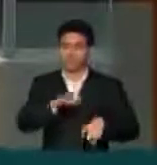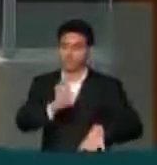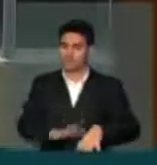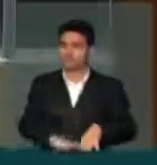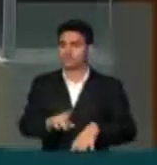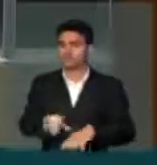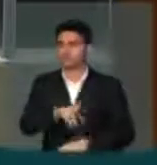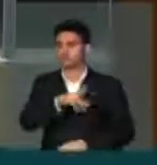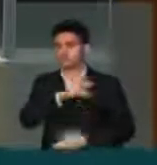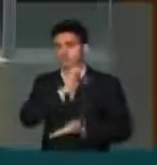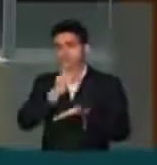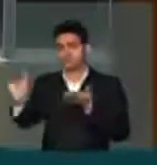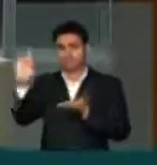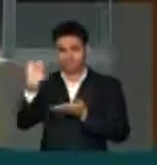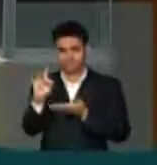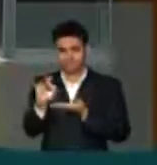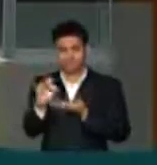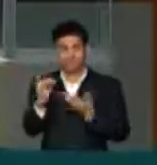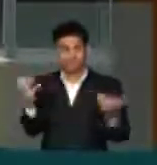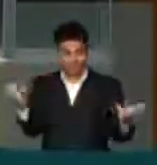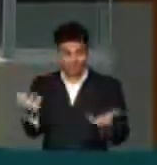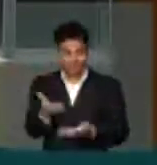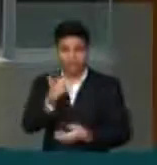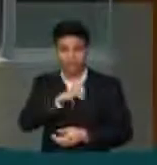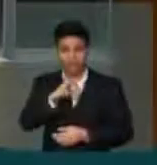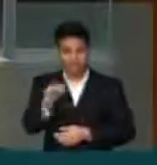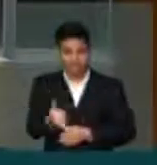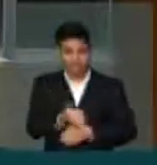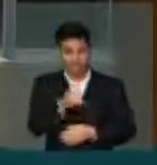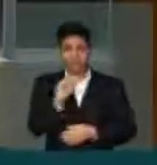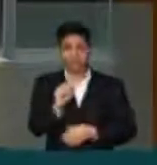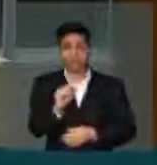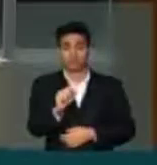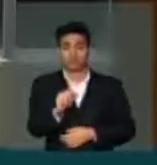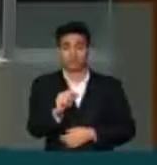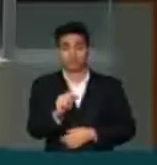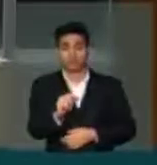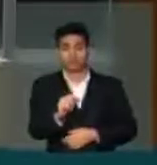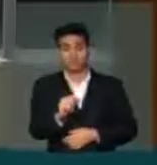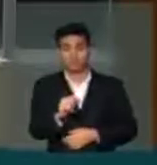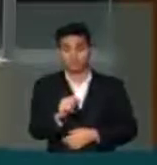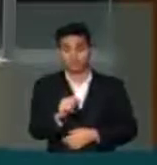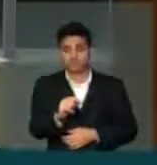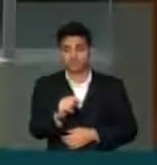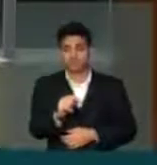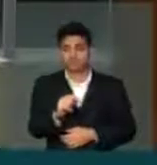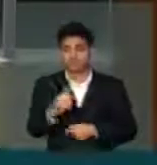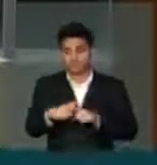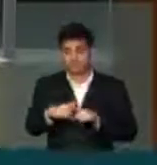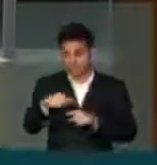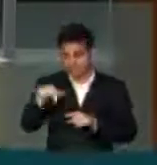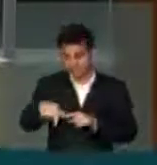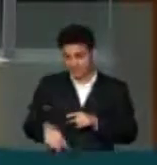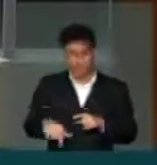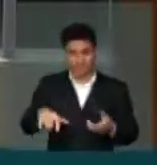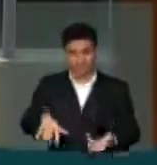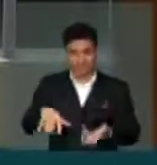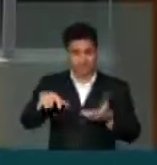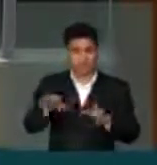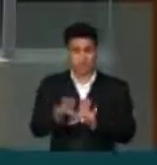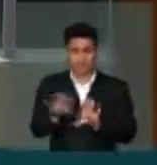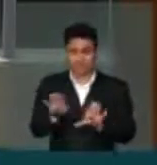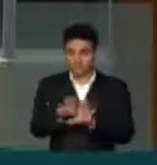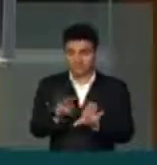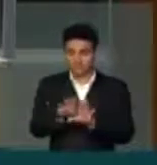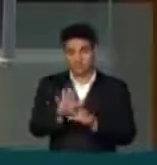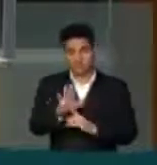brasileiro. Quem quiser aproveitar a lógica de uma direitização, que aqui no Congresso também se manifesta